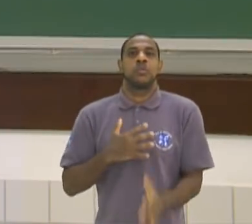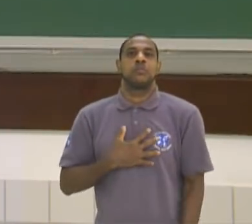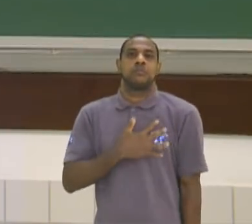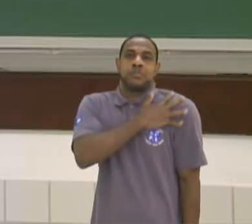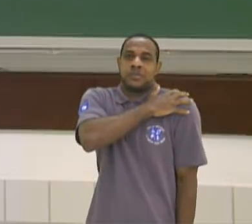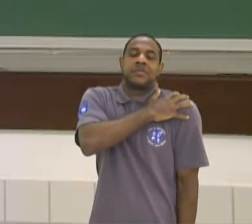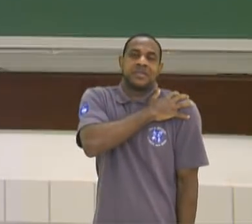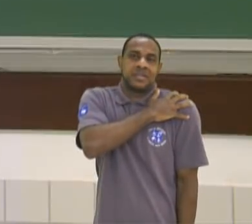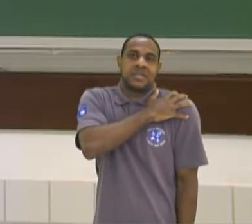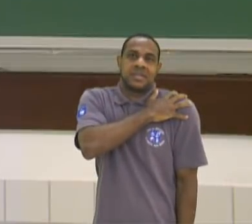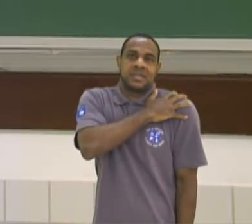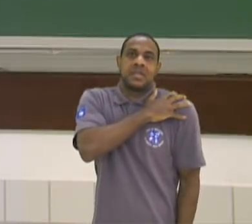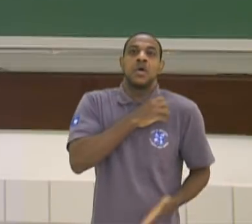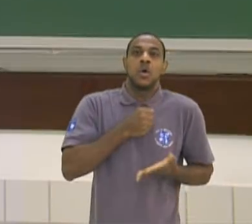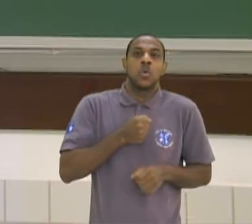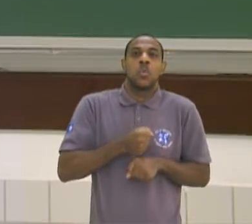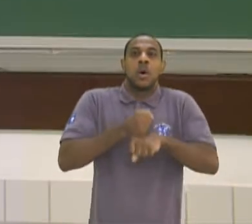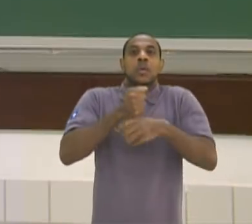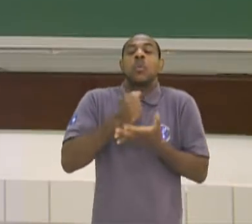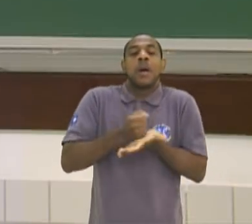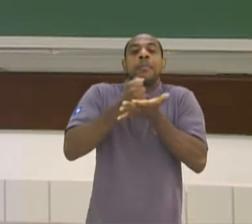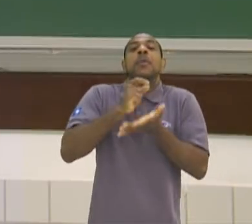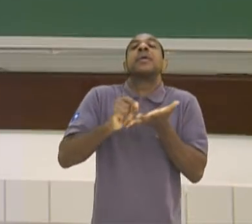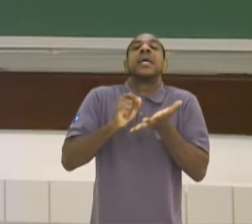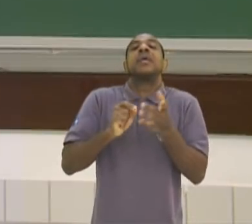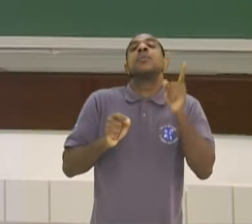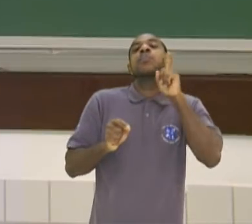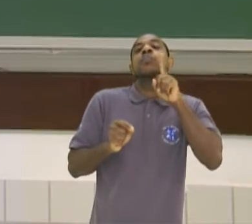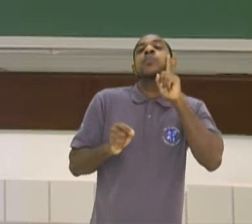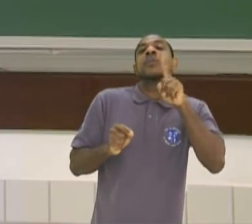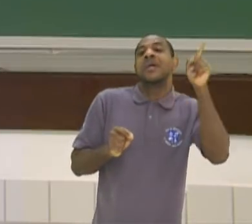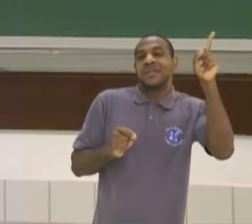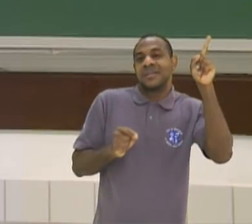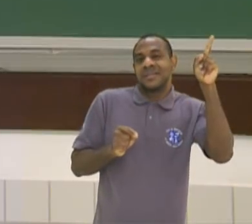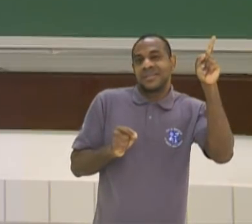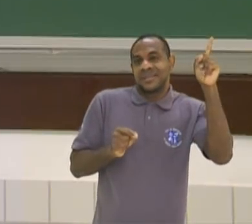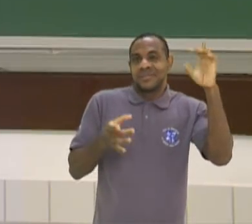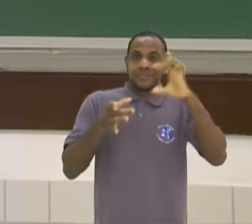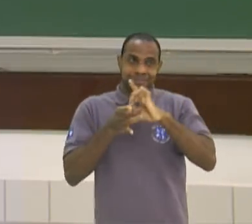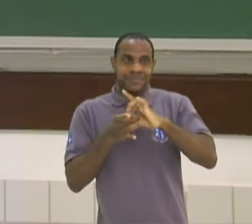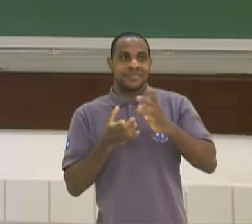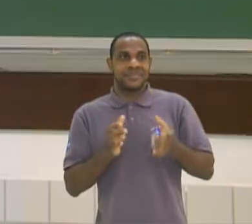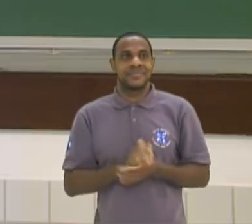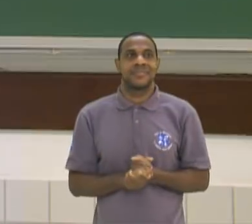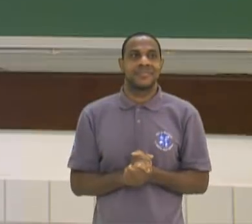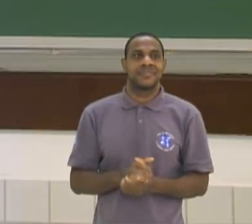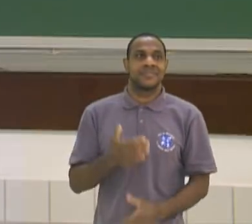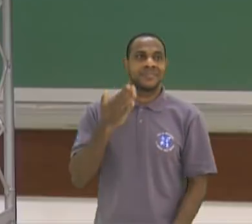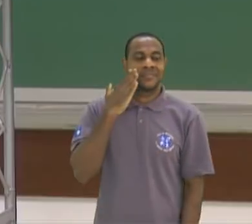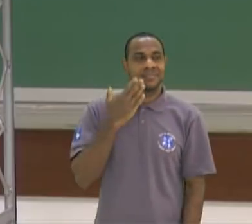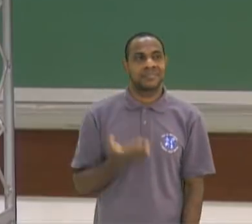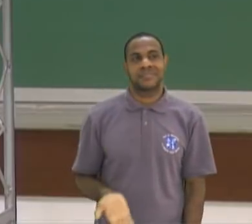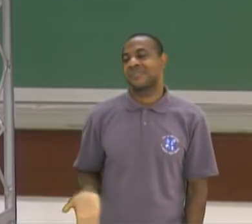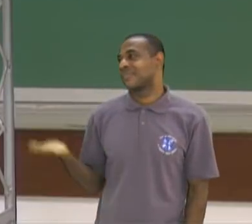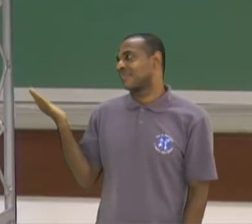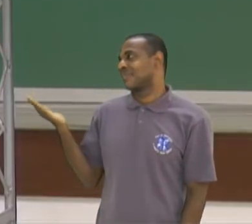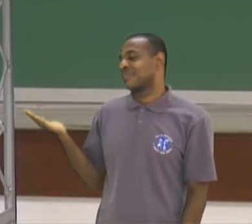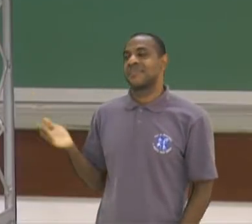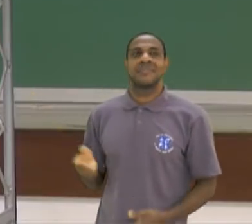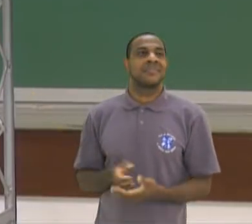chilenas com apoio dos Estados Unidos, contexto de Guerra Fria. Por falar nisso, mais